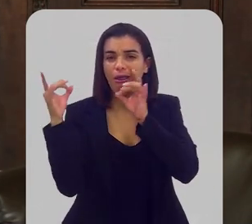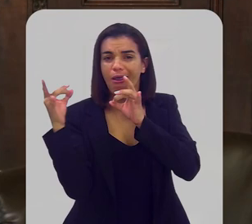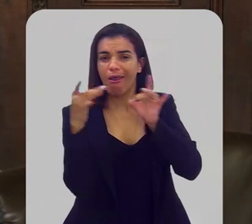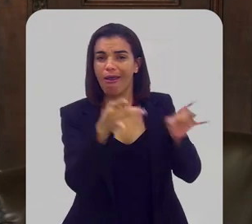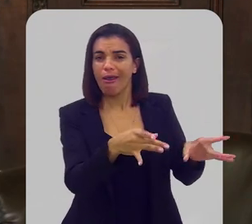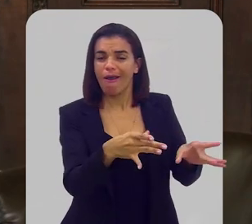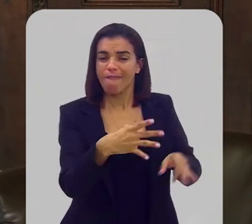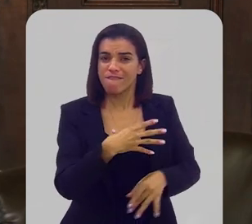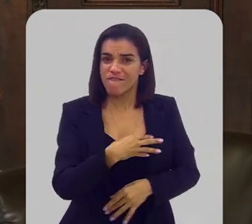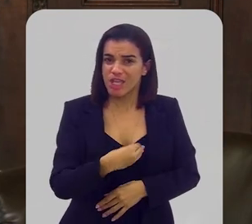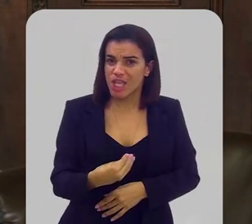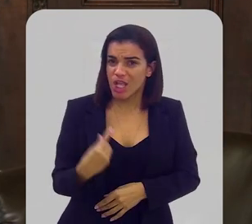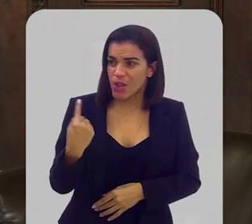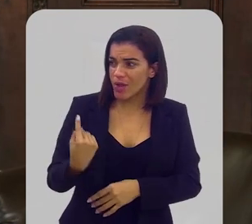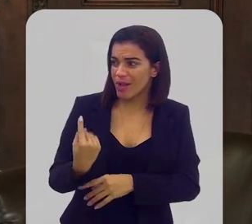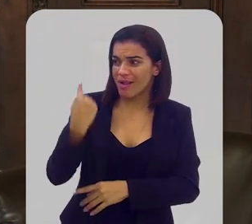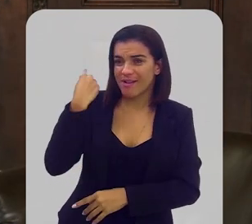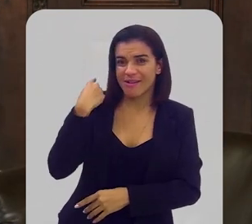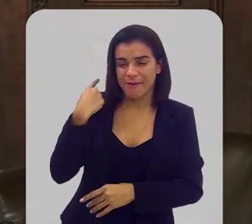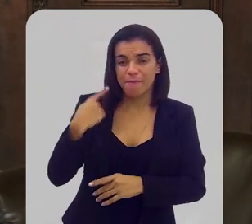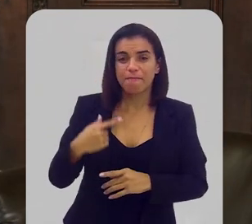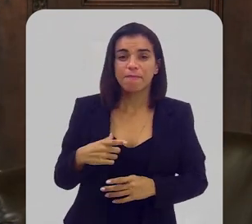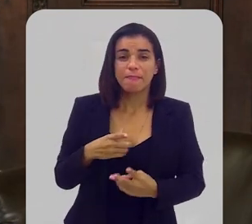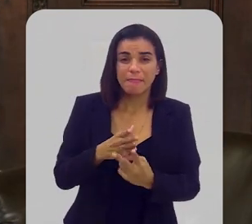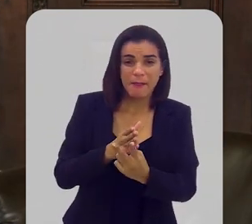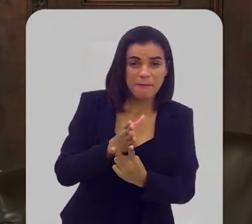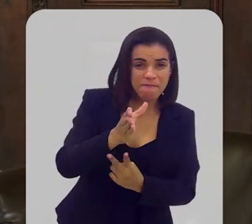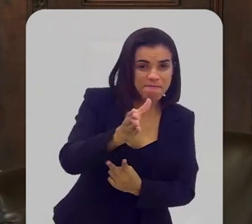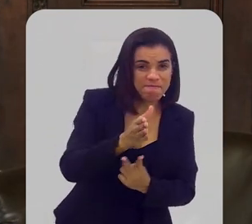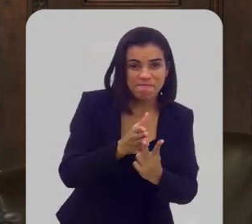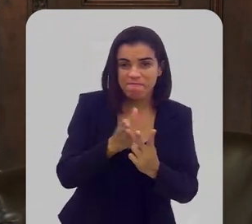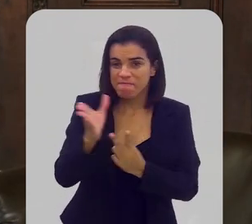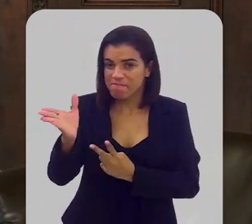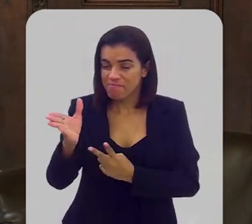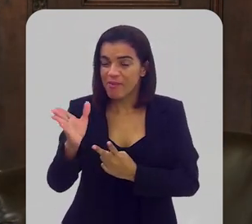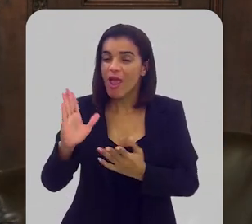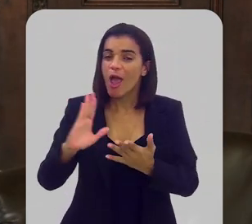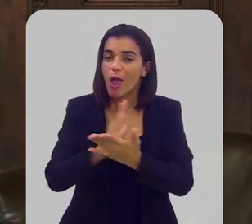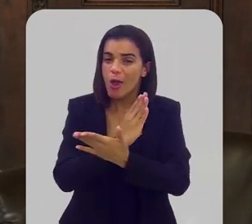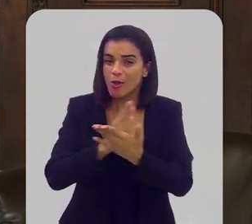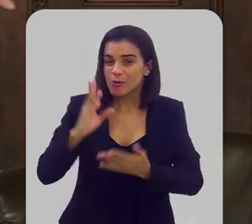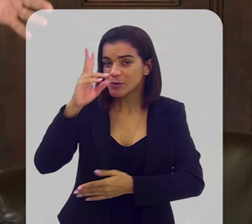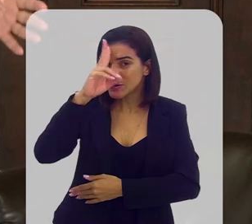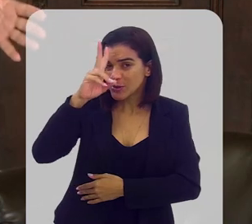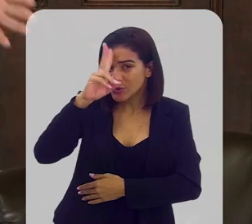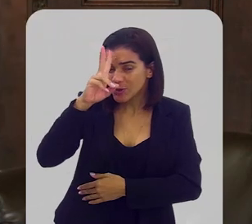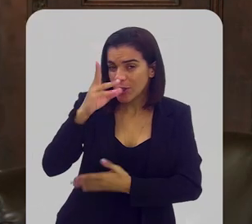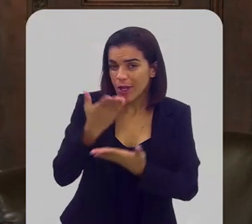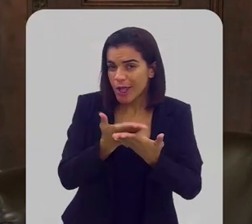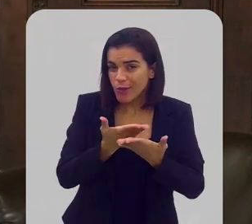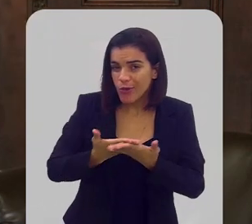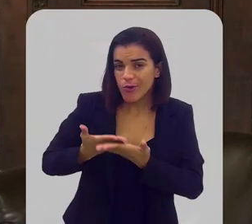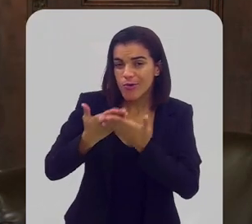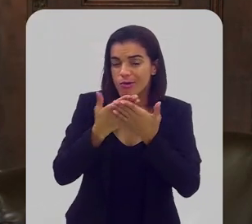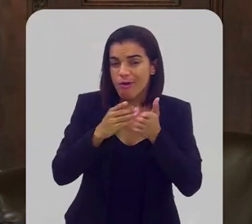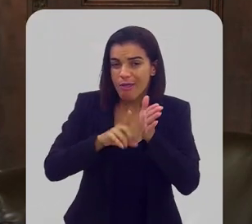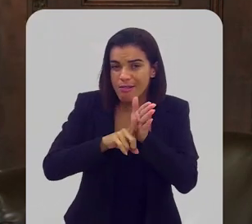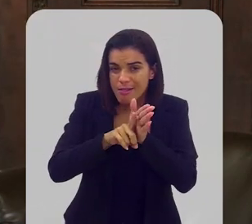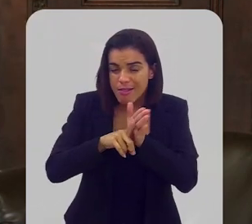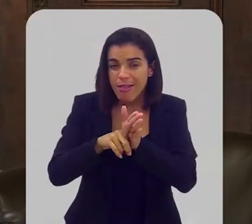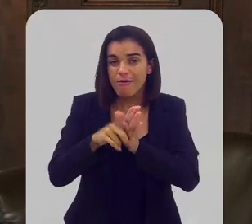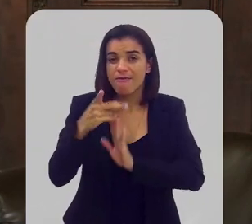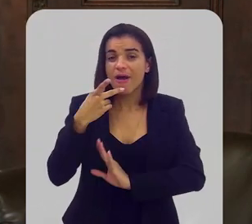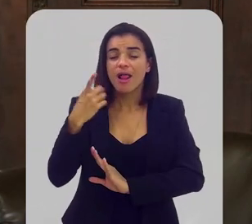tanto desprezo com aquele filho? Bem, temos duas linhas divergentes, né? Alguns historiadores dizem que